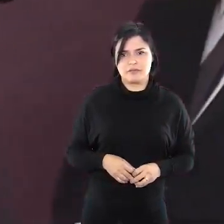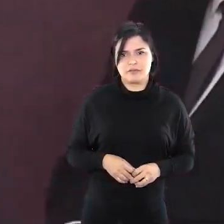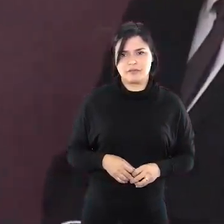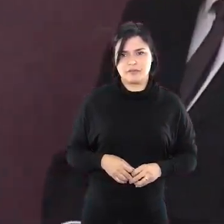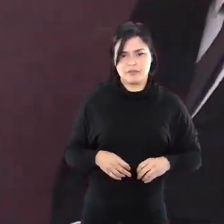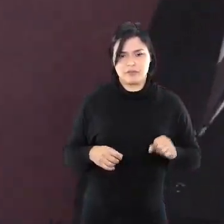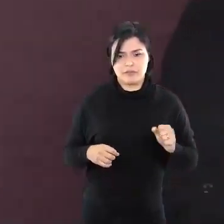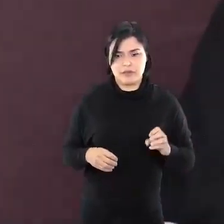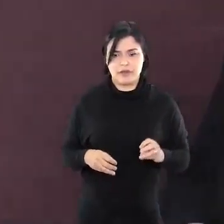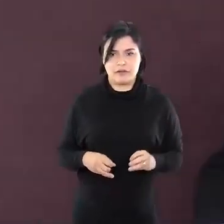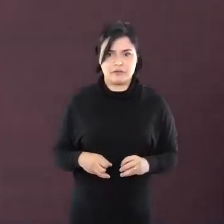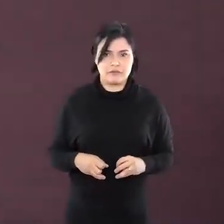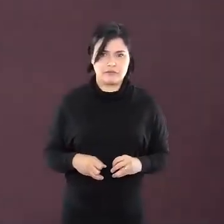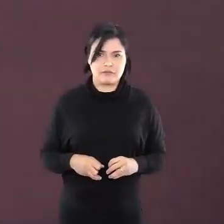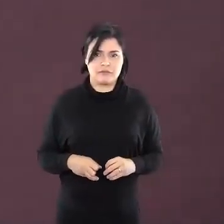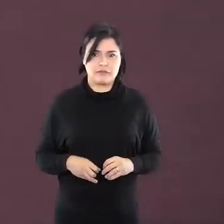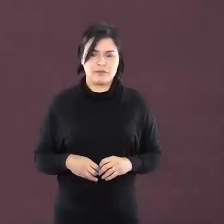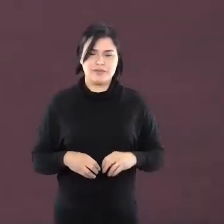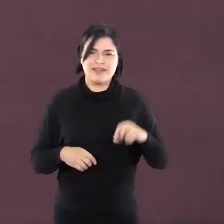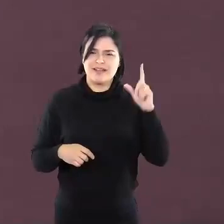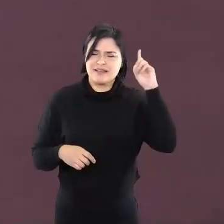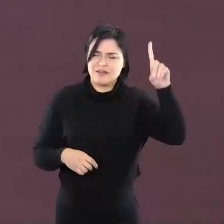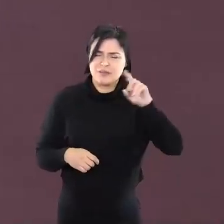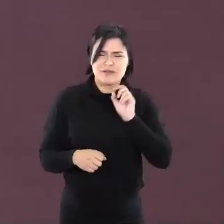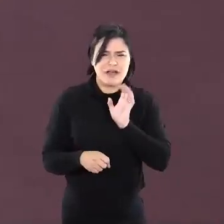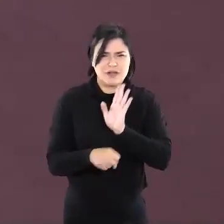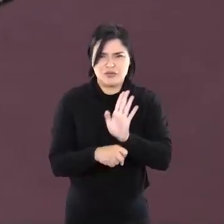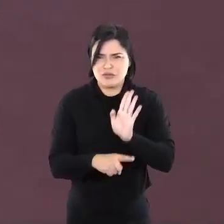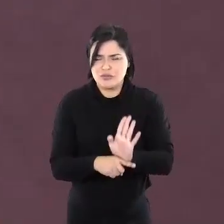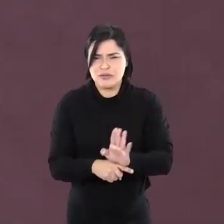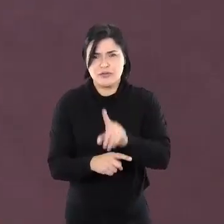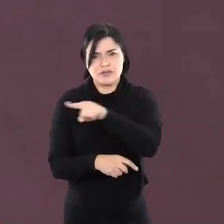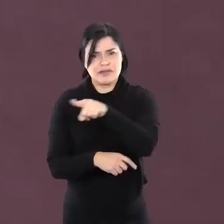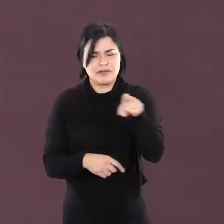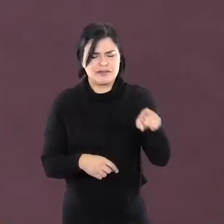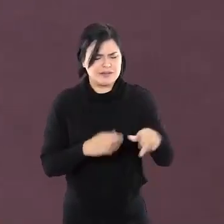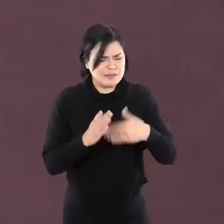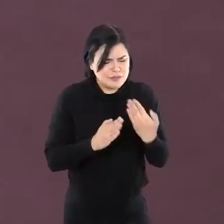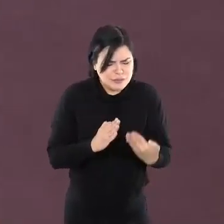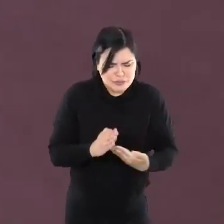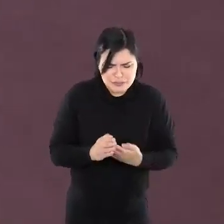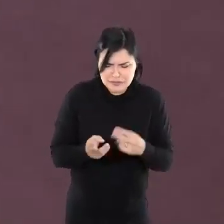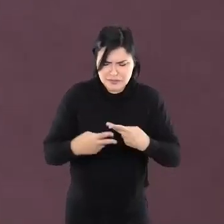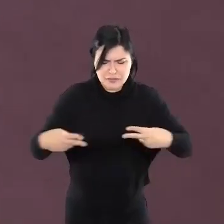conflito, relacionamentos difíceis, dificuldades da vida.